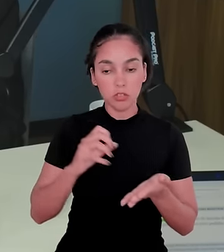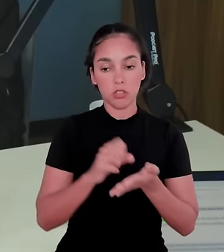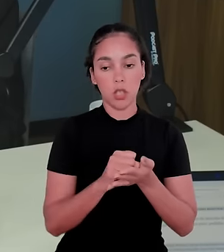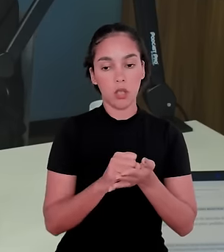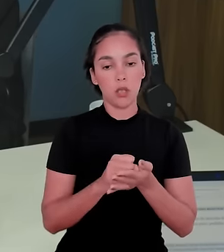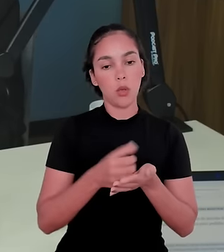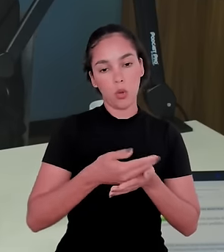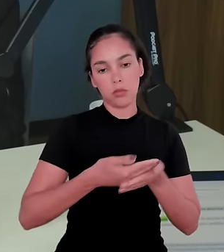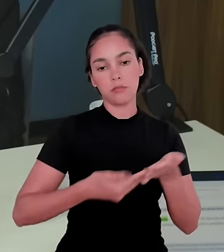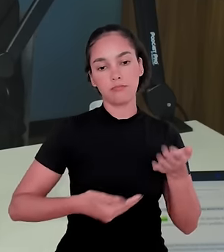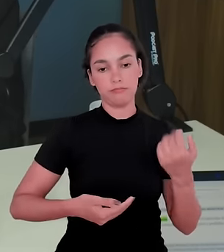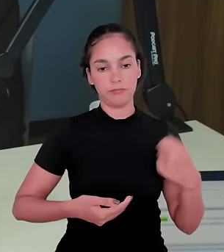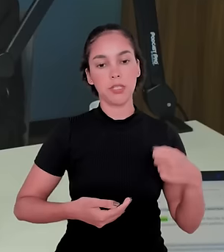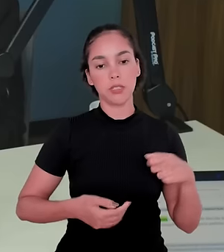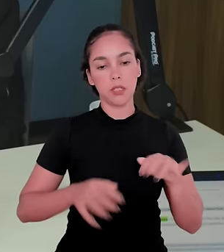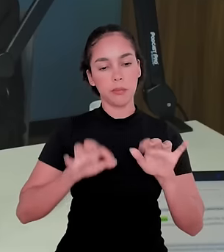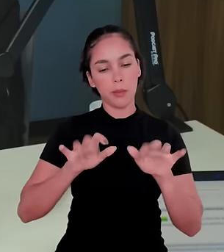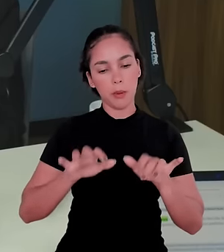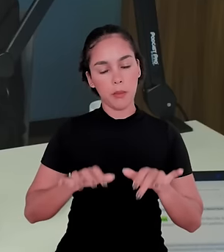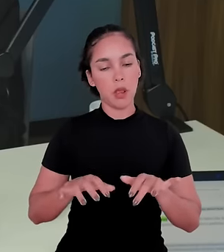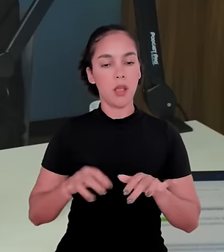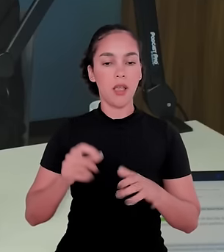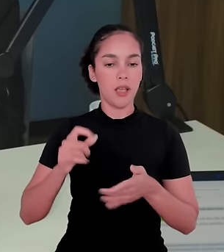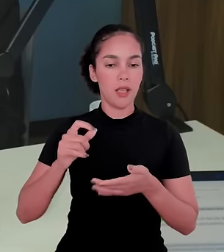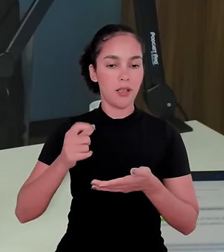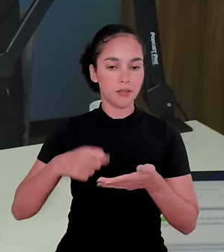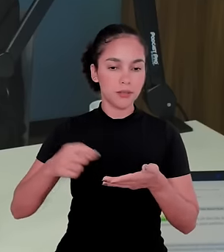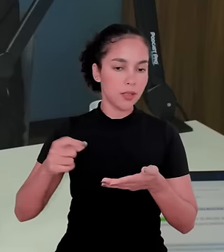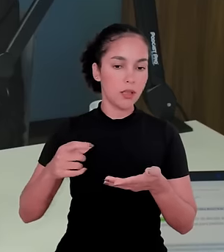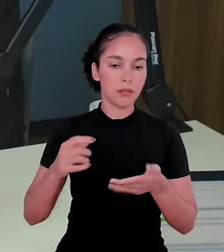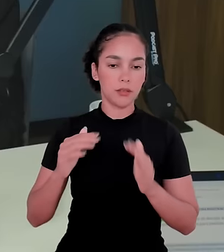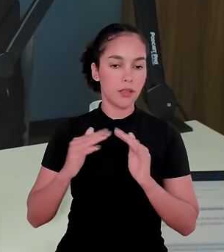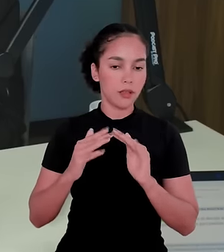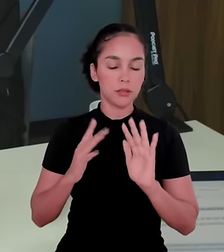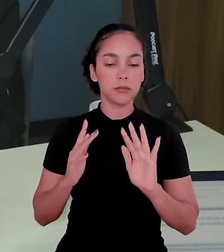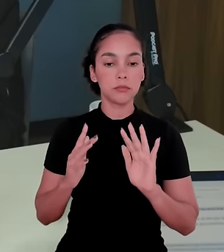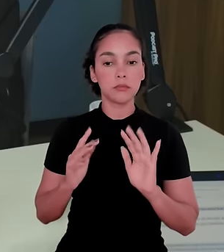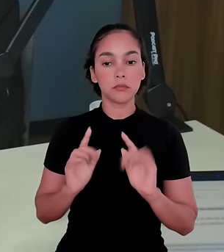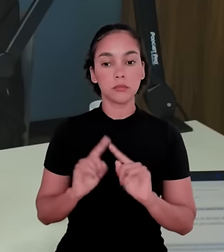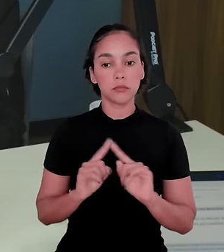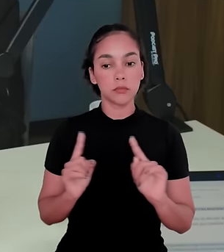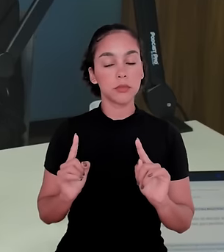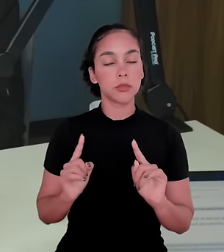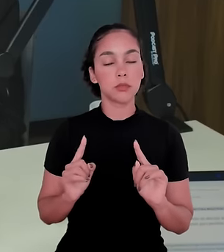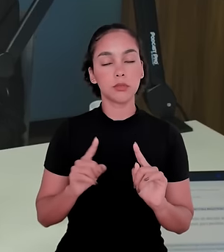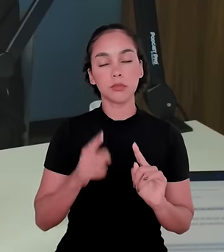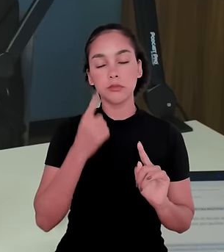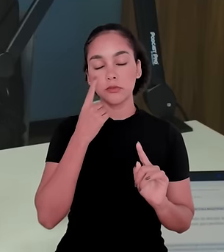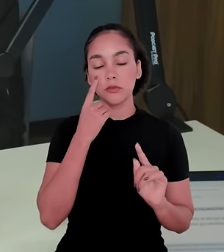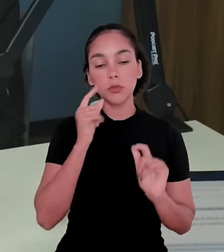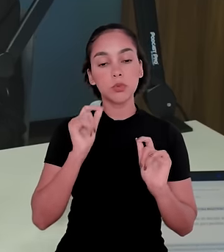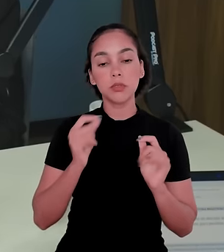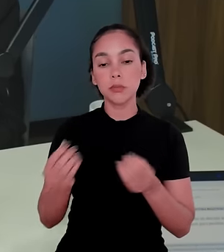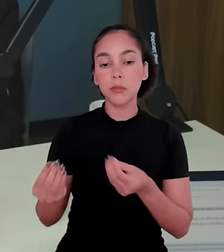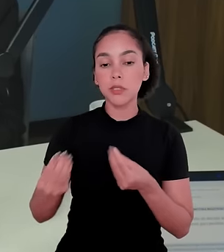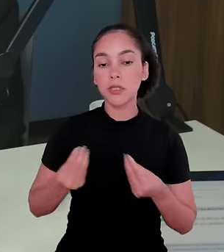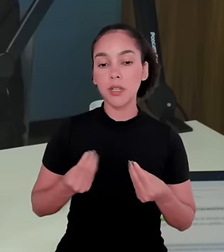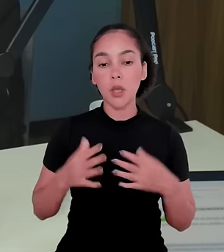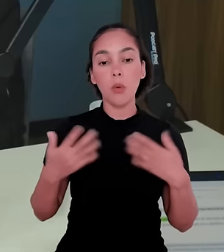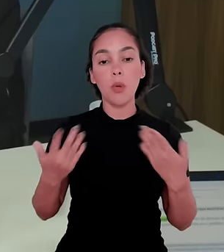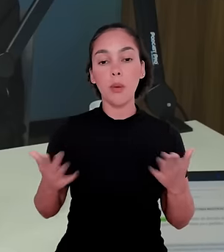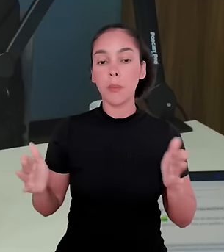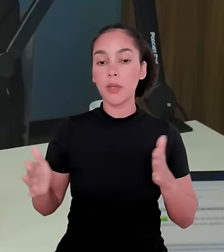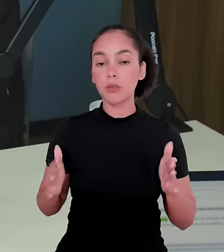contrato escrito claro que o contrato pode ser digital se assinar em casa terat eletrônica mas verificar o que que você vai me entregar Qual é o